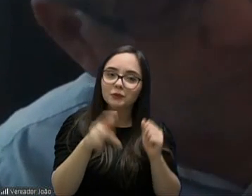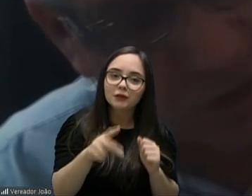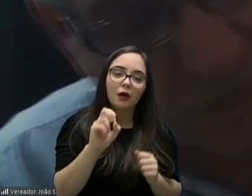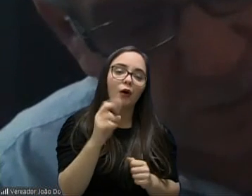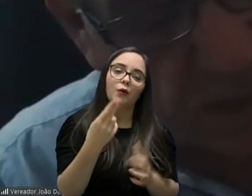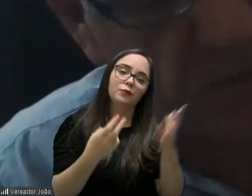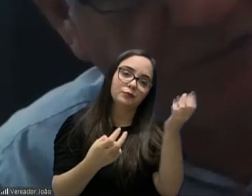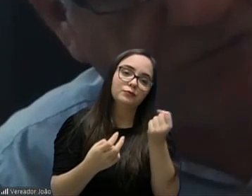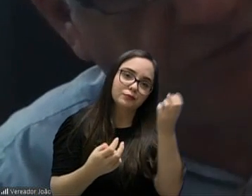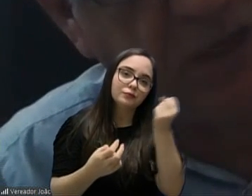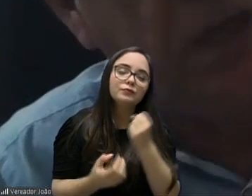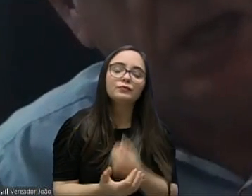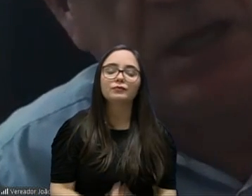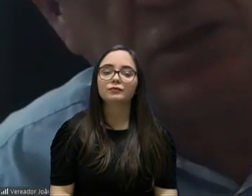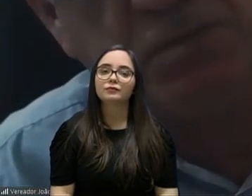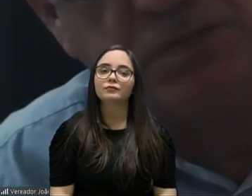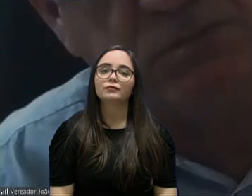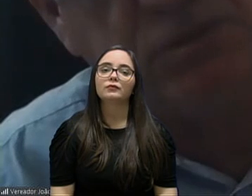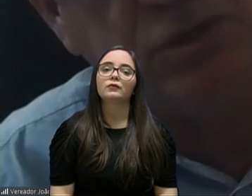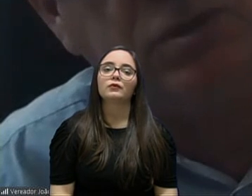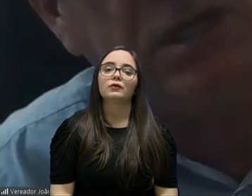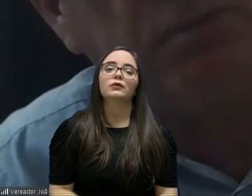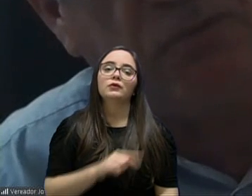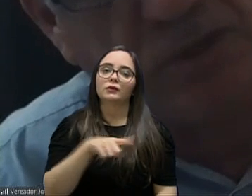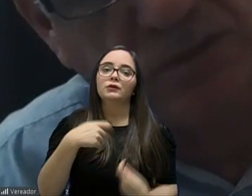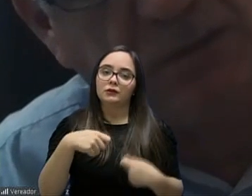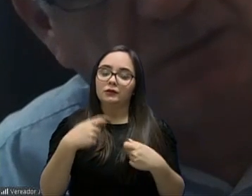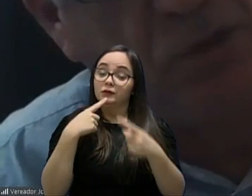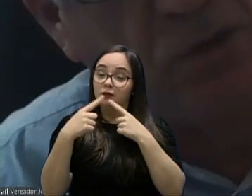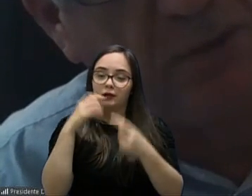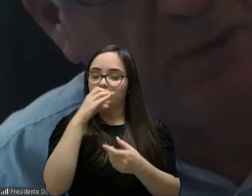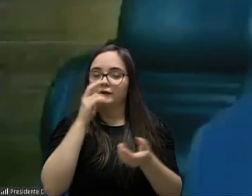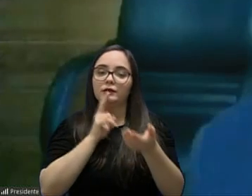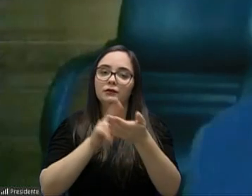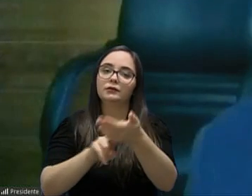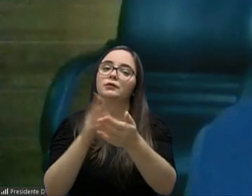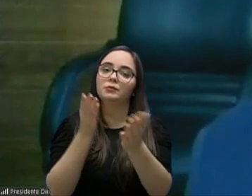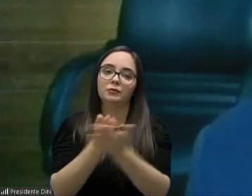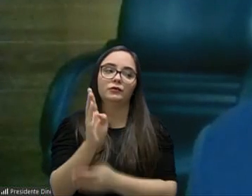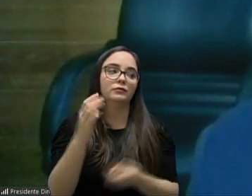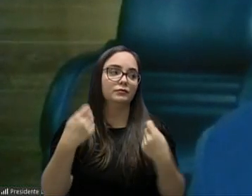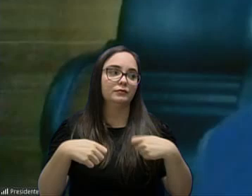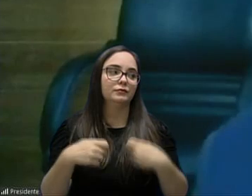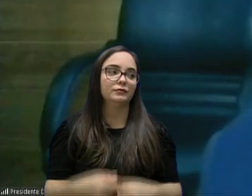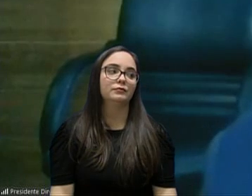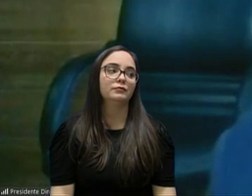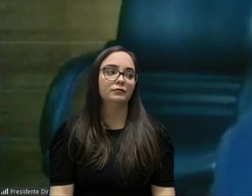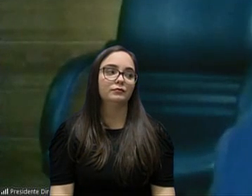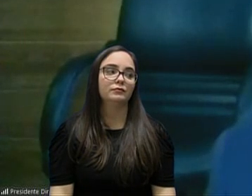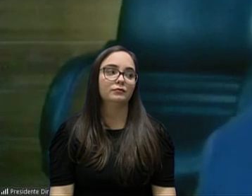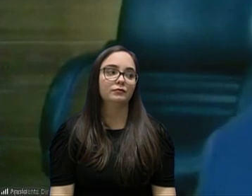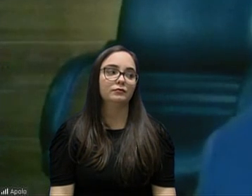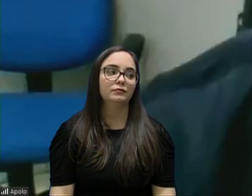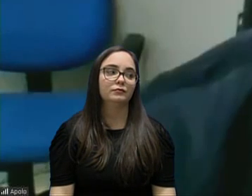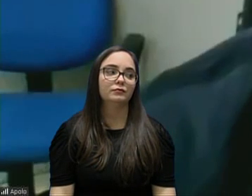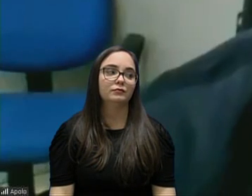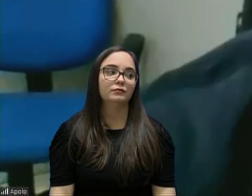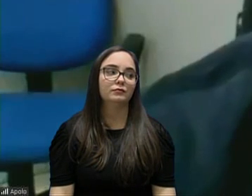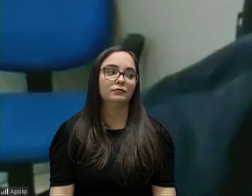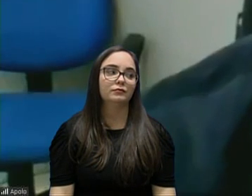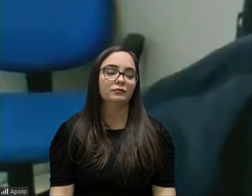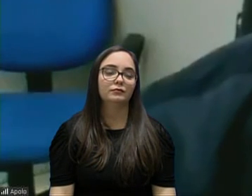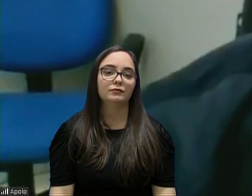o projeto para a Câmara, que envie, que nós possamos discutir e aprovar isso da melhor maneira. Olha, tenho certeza, João, estarei cobrando.